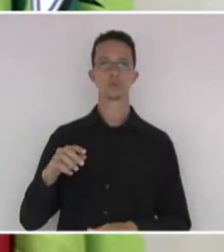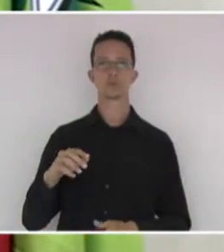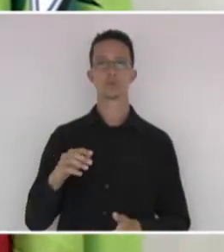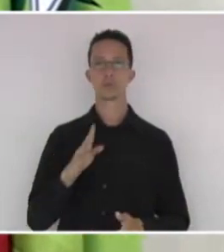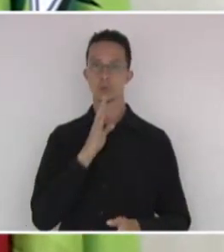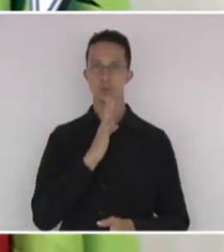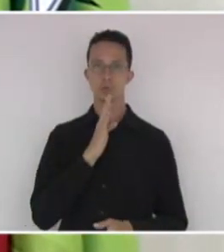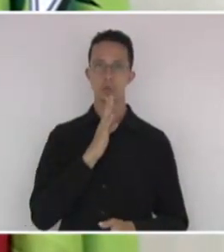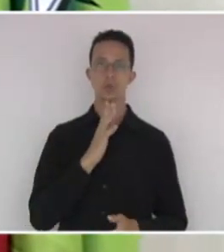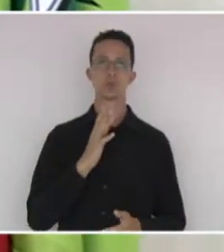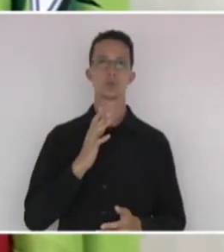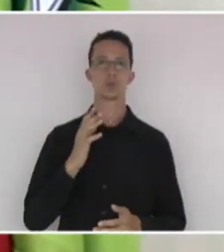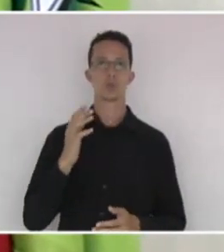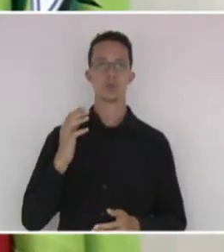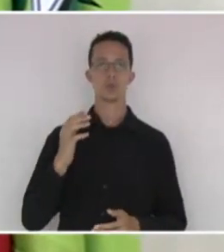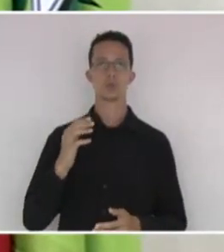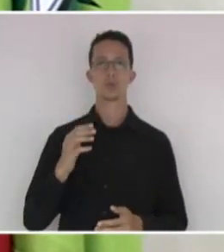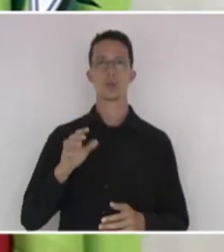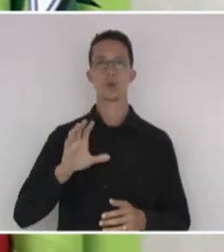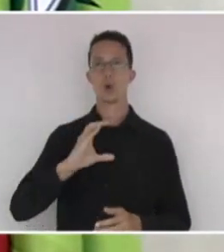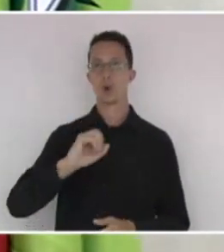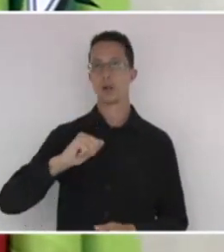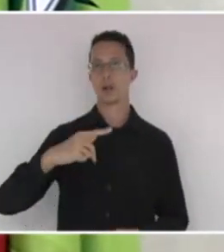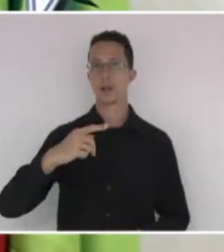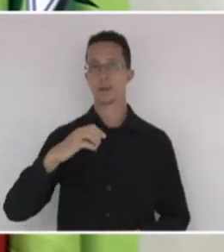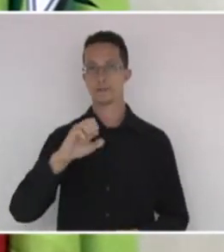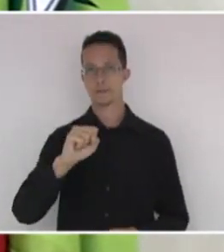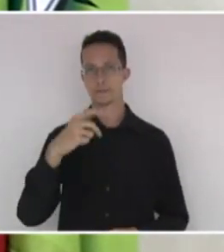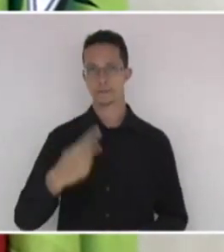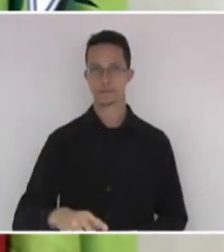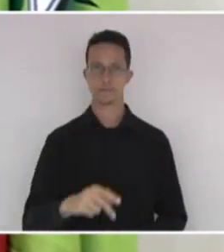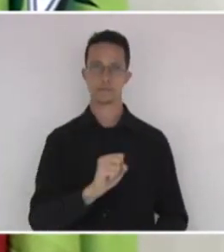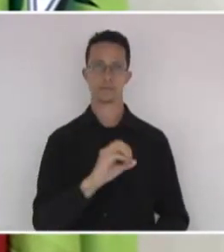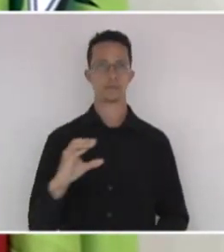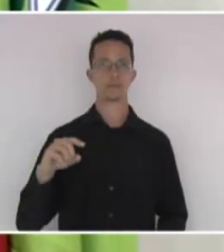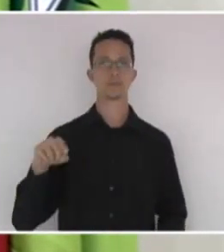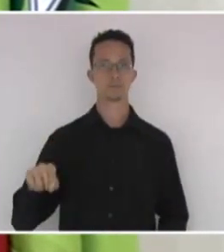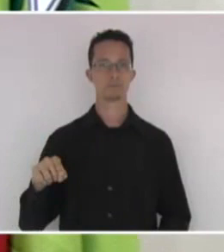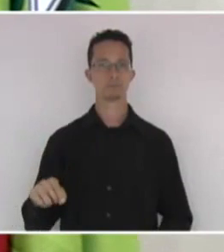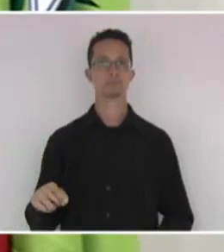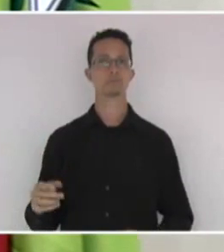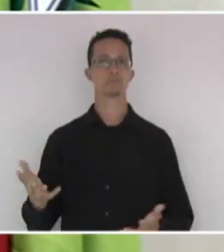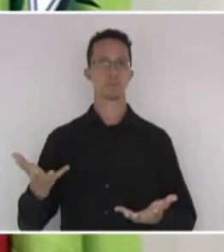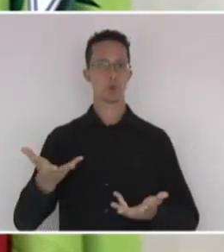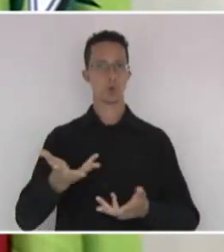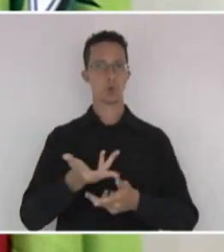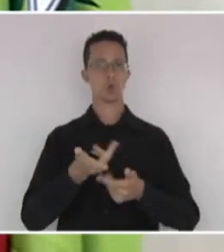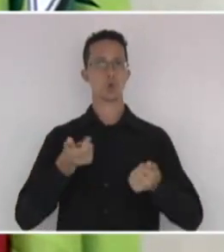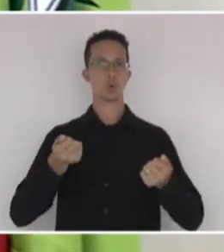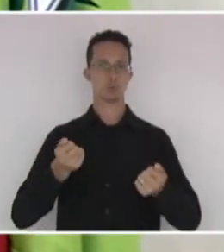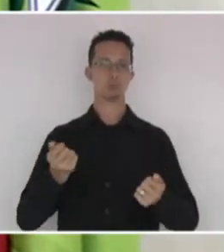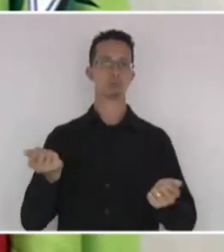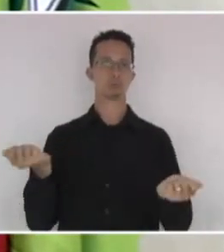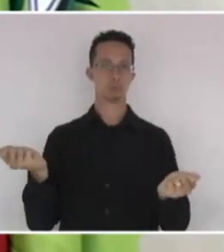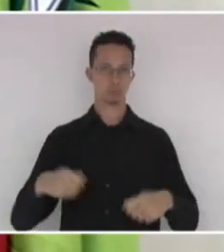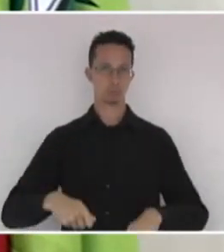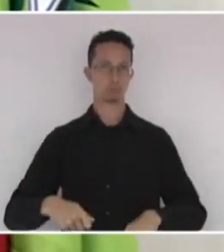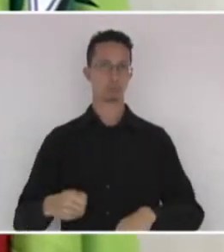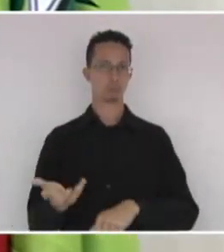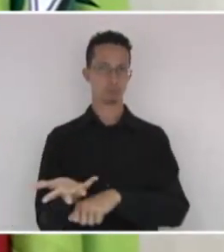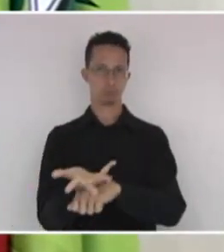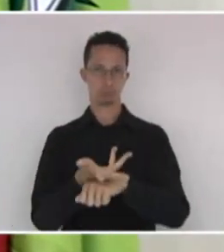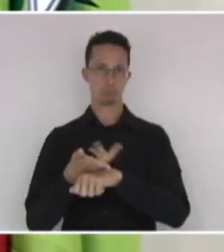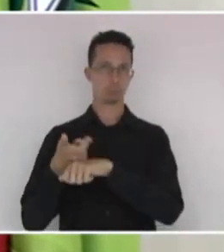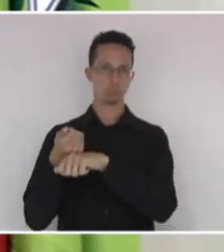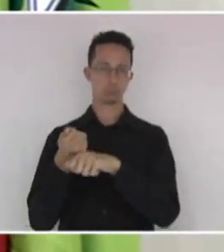dos CAPs, enfim, uma pessoa extremamente qualificada para nos ajudar na implementação